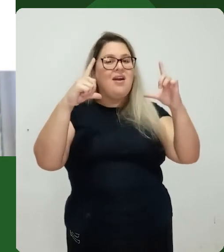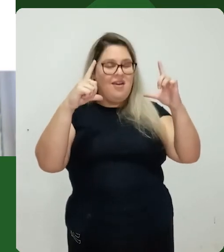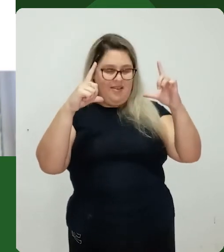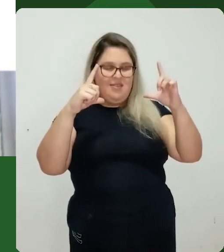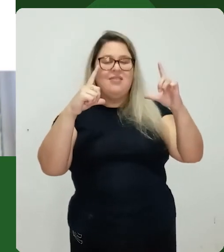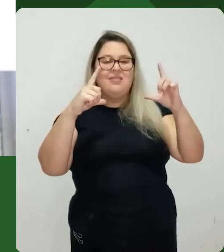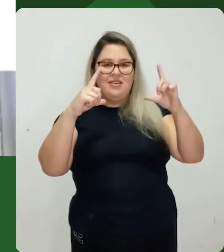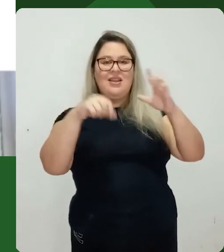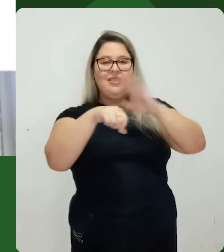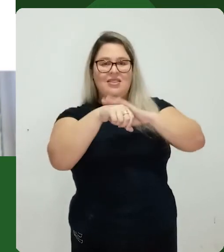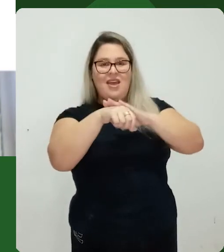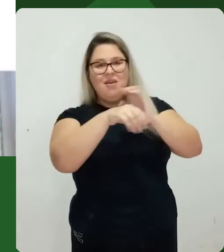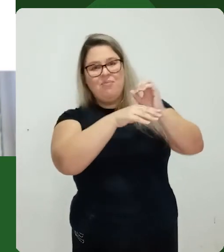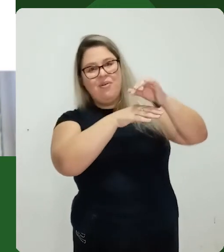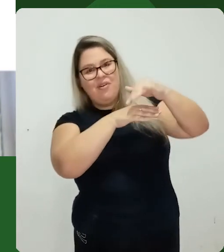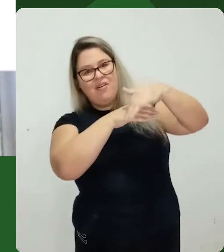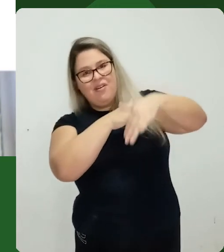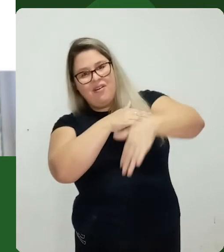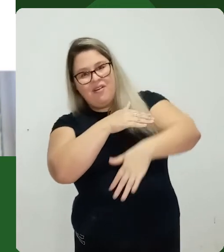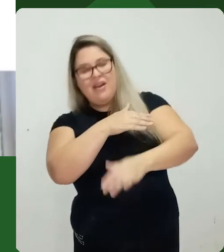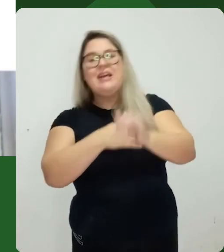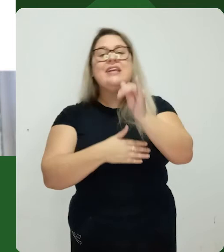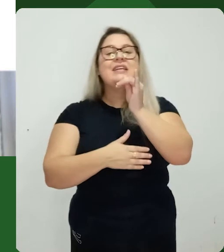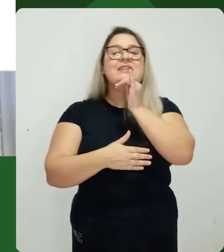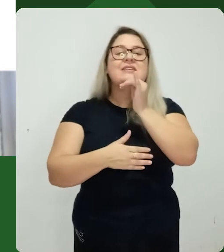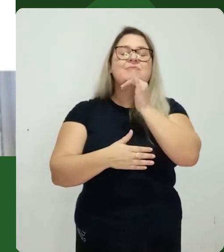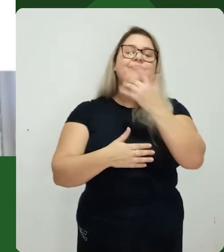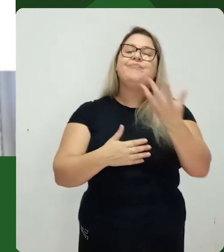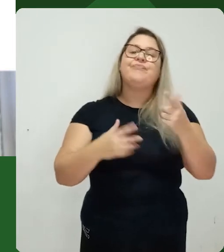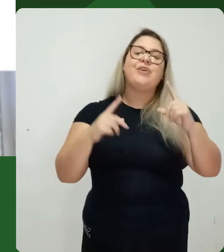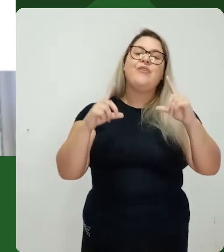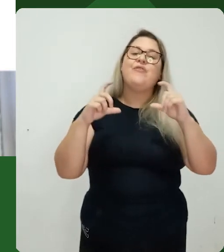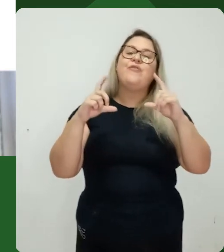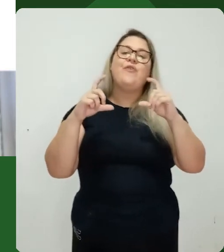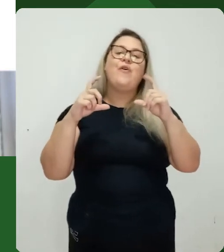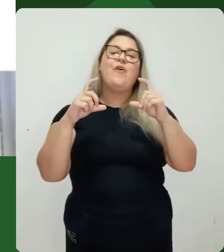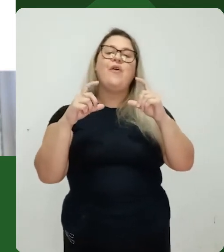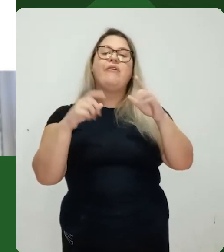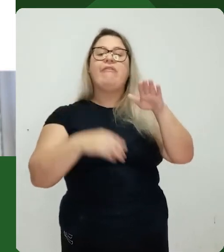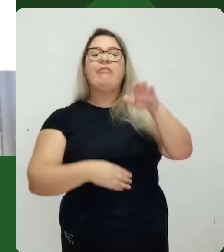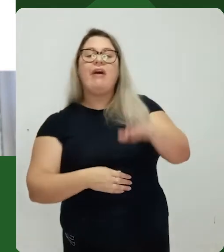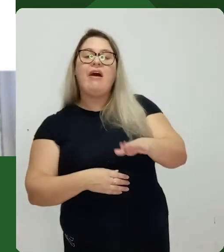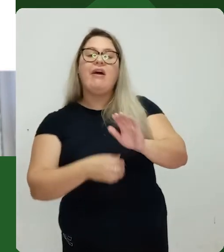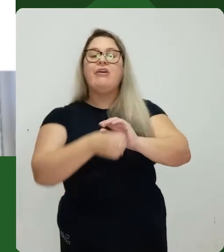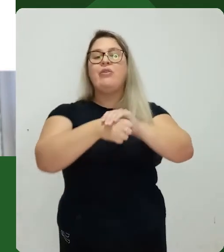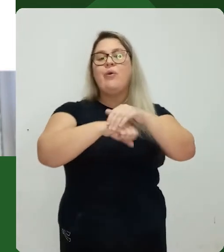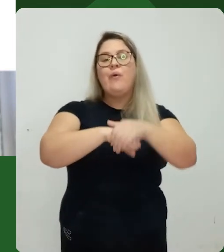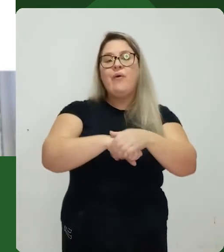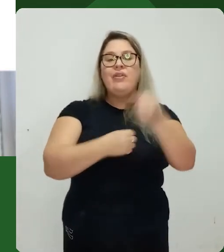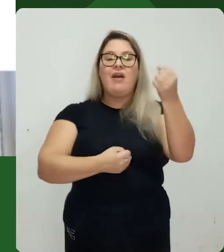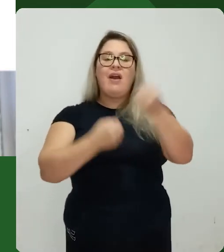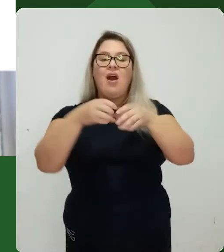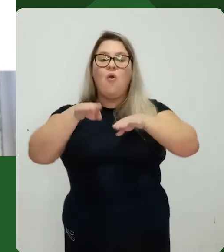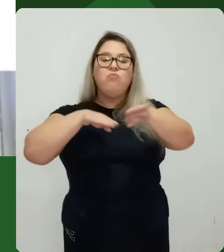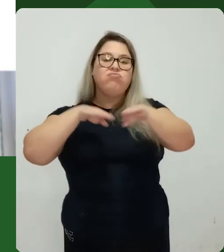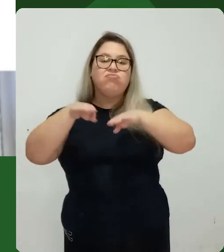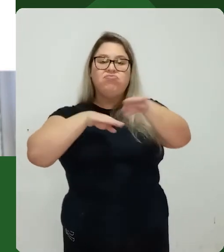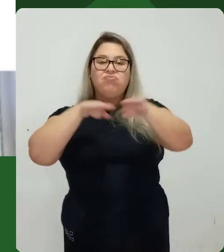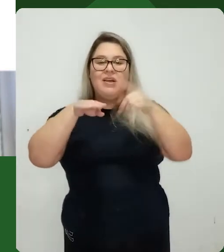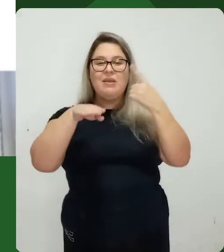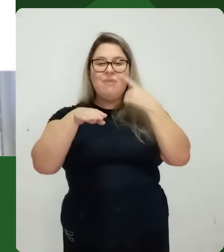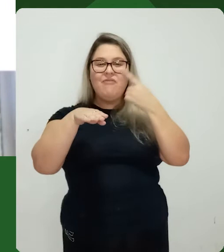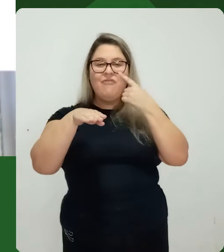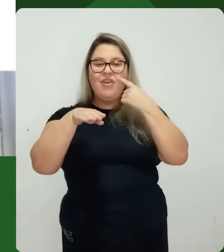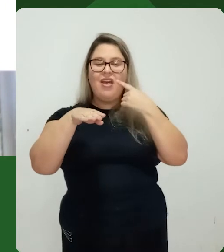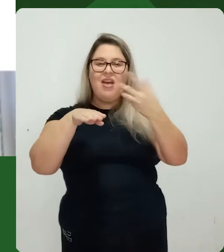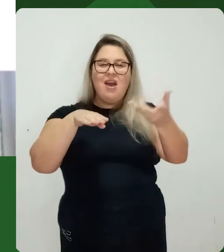embaixo. Então eu preciso ter uma foto mais lenta para dar tempo desse movimento acontecer. É a mesma coisa naquelas fotografias bem comuns, assim,